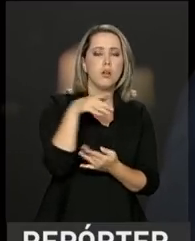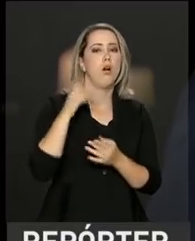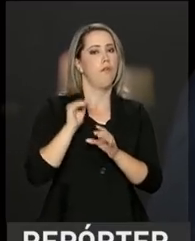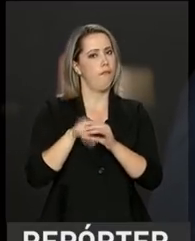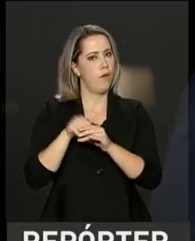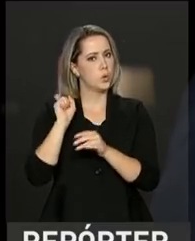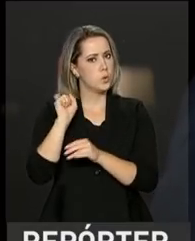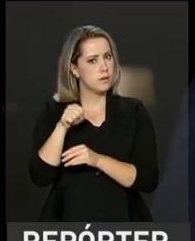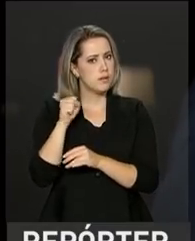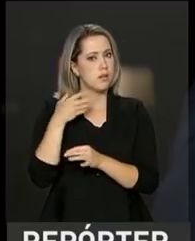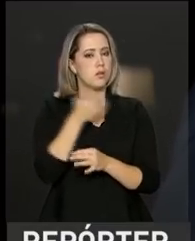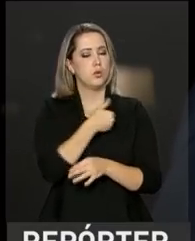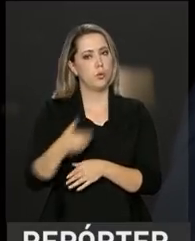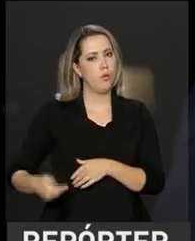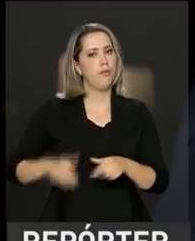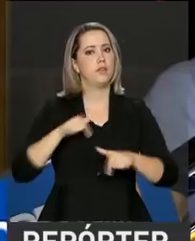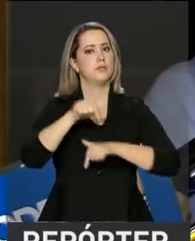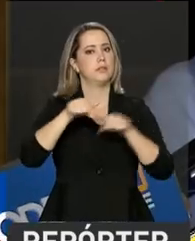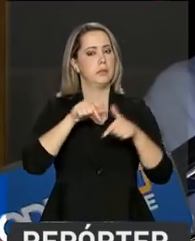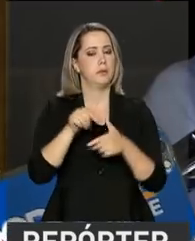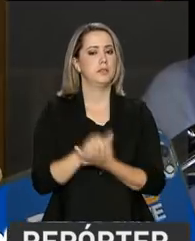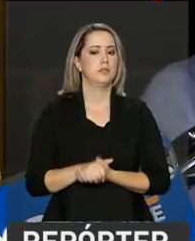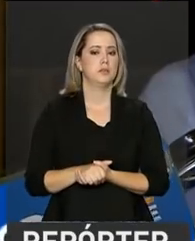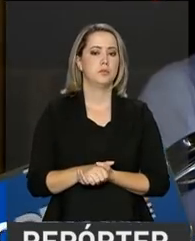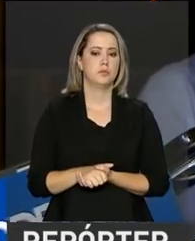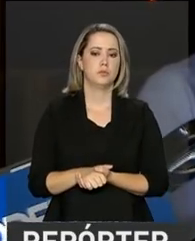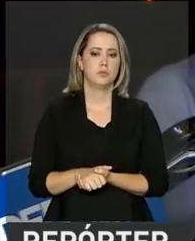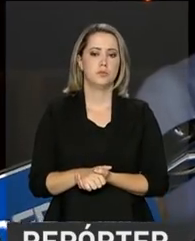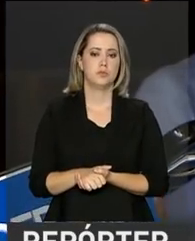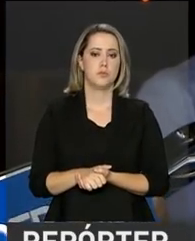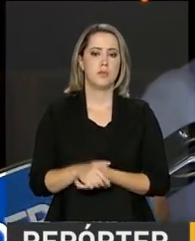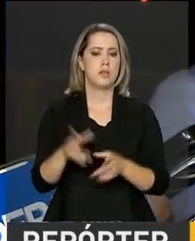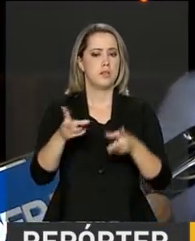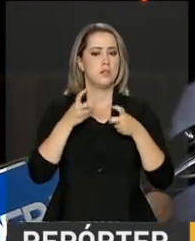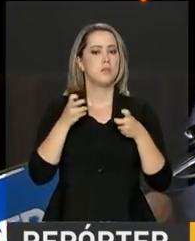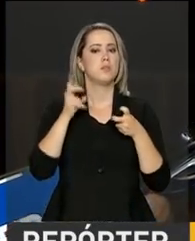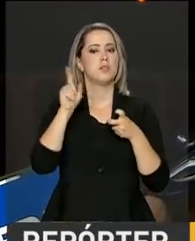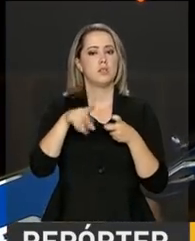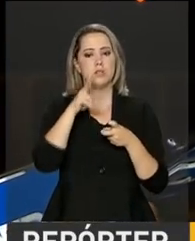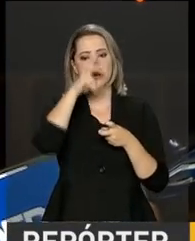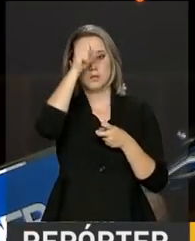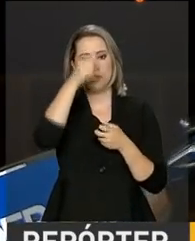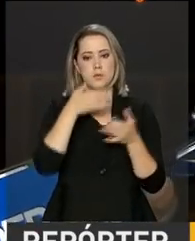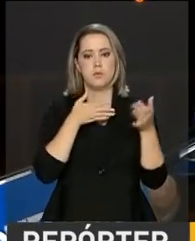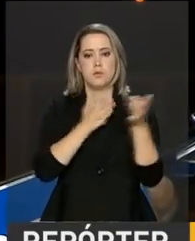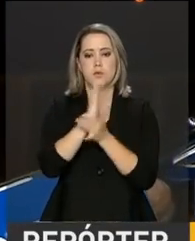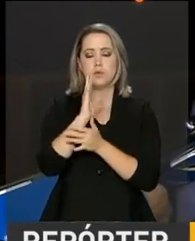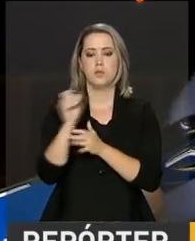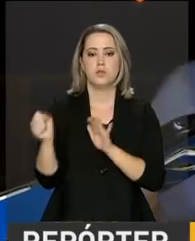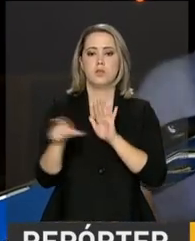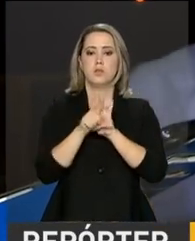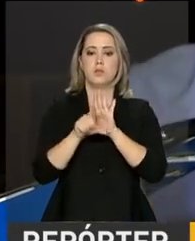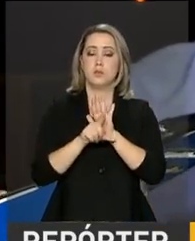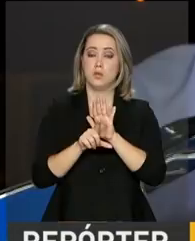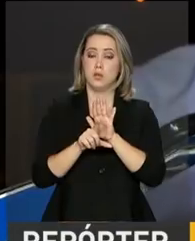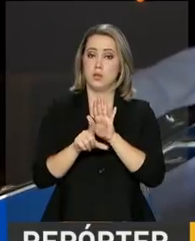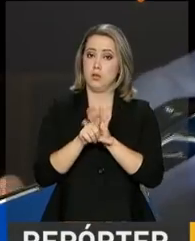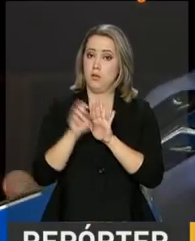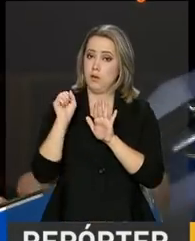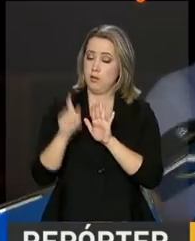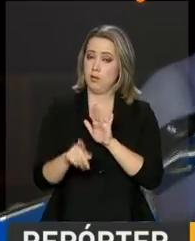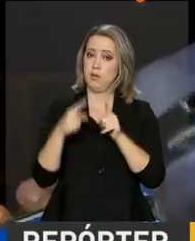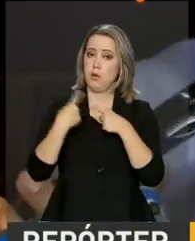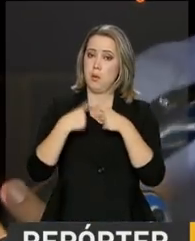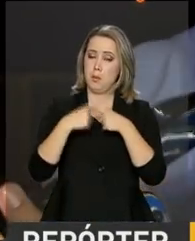que o governo está trabalhando o vento a expectativa muito forte com relação à aprovação da reforma da previdência porque